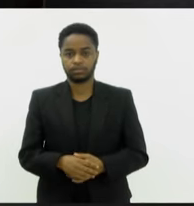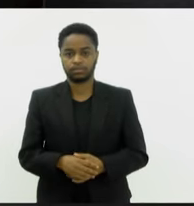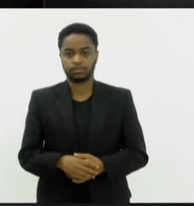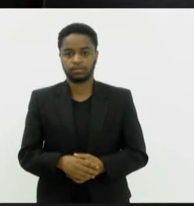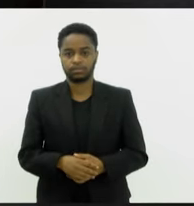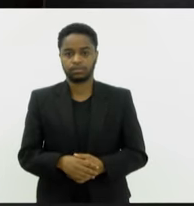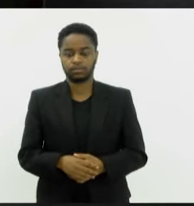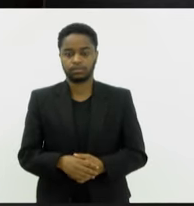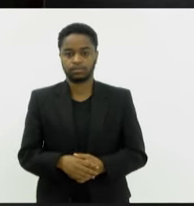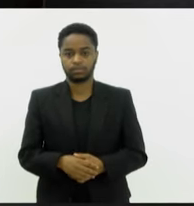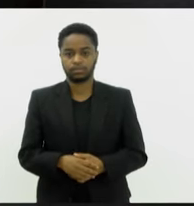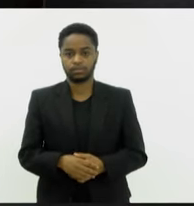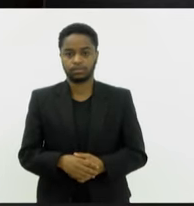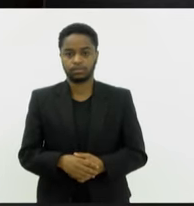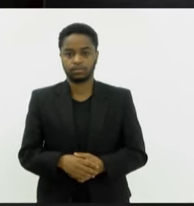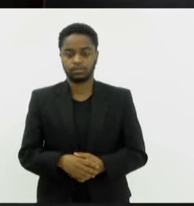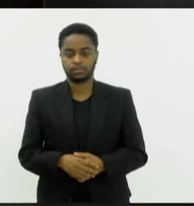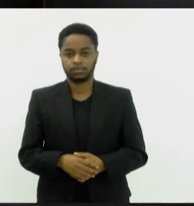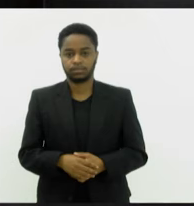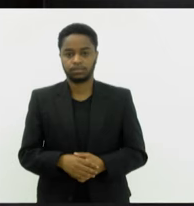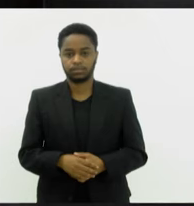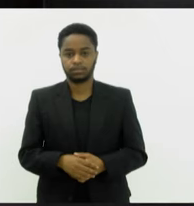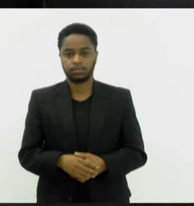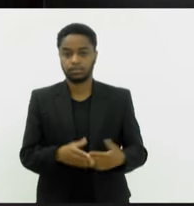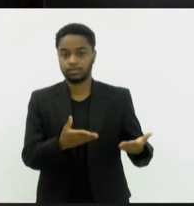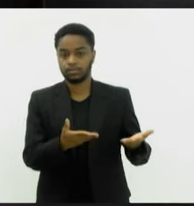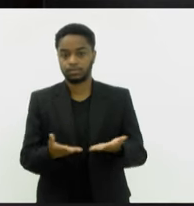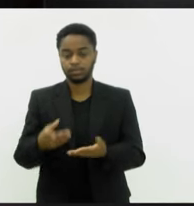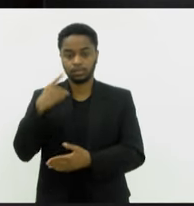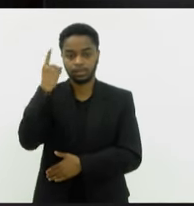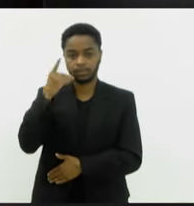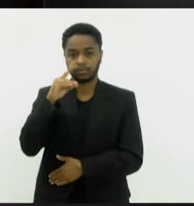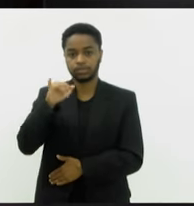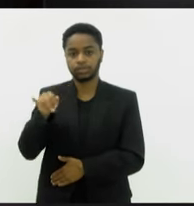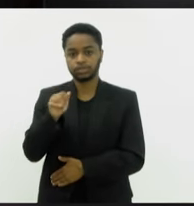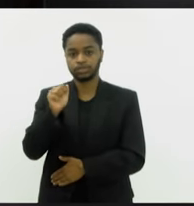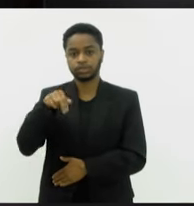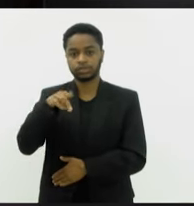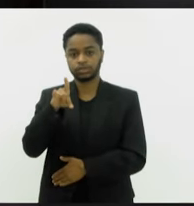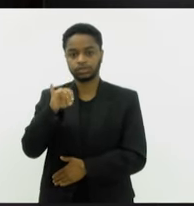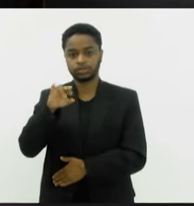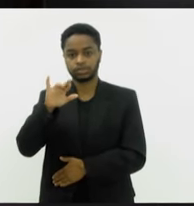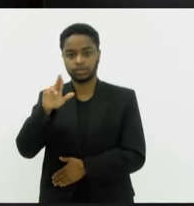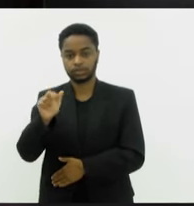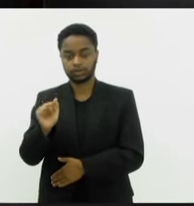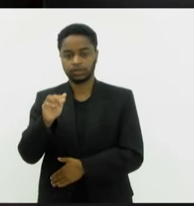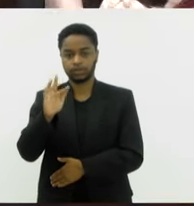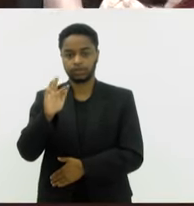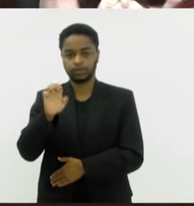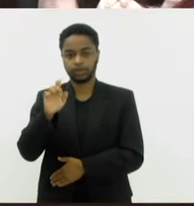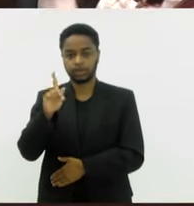a convido também a deputada Jandira fales deputada